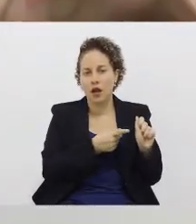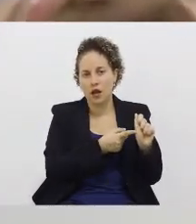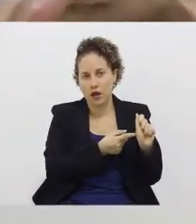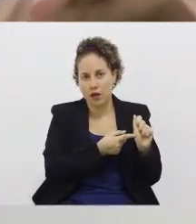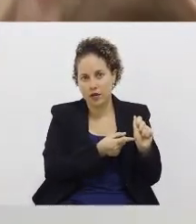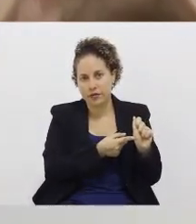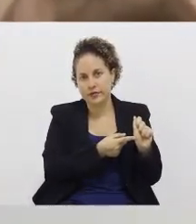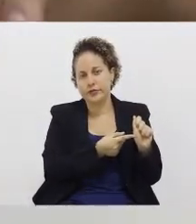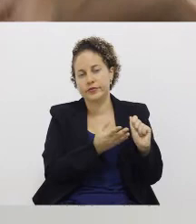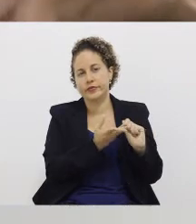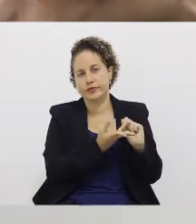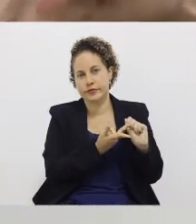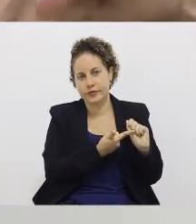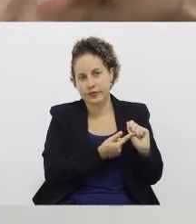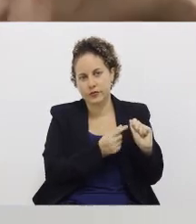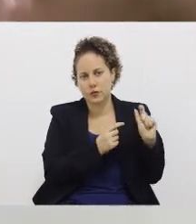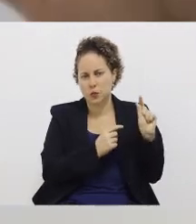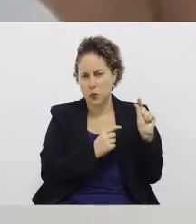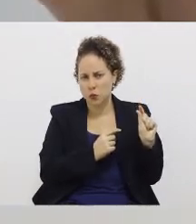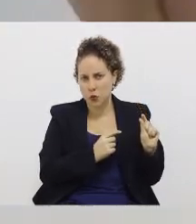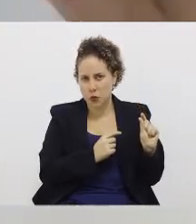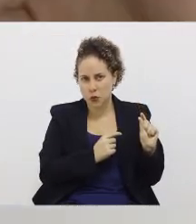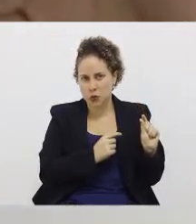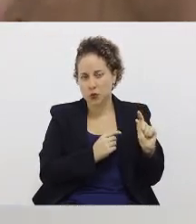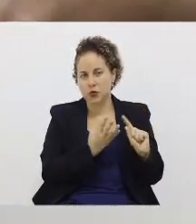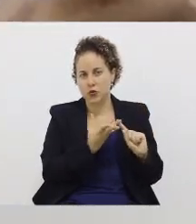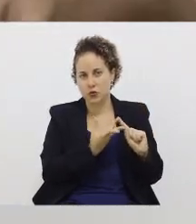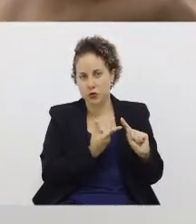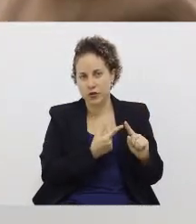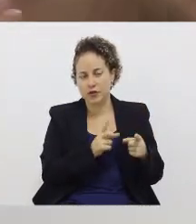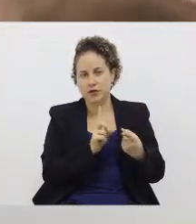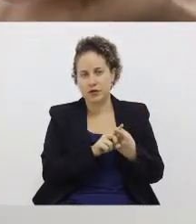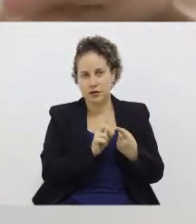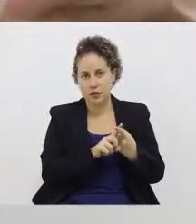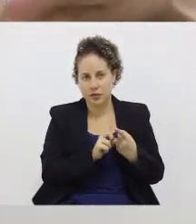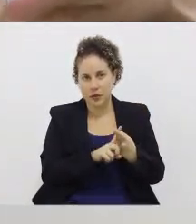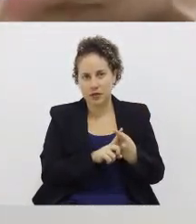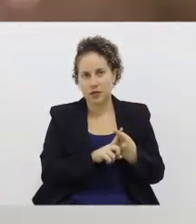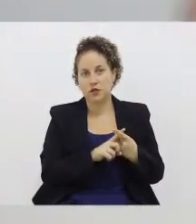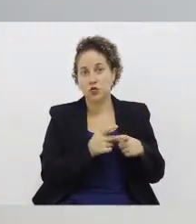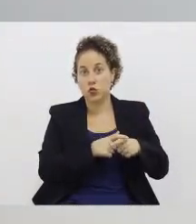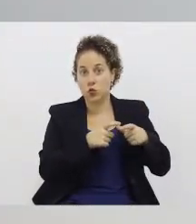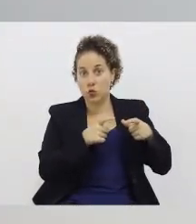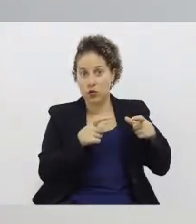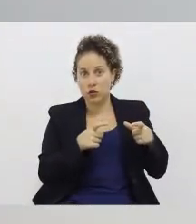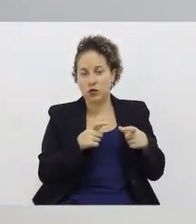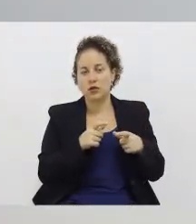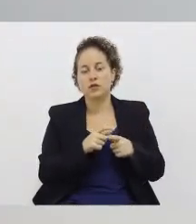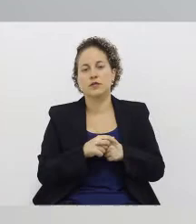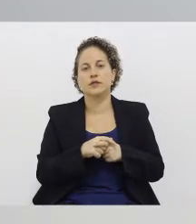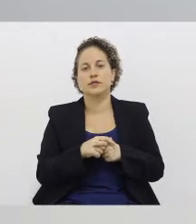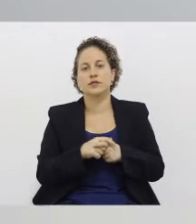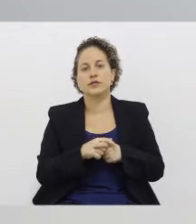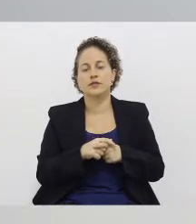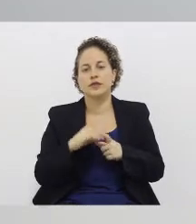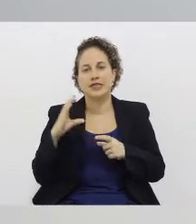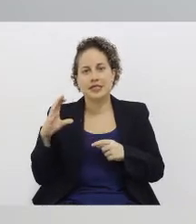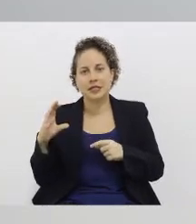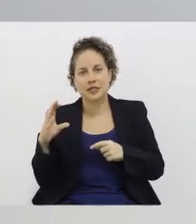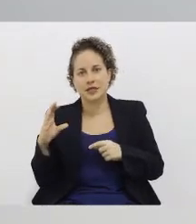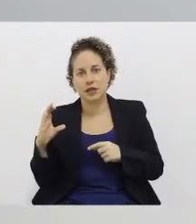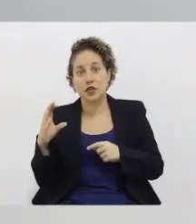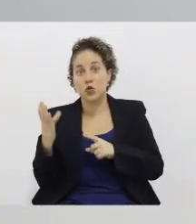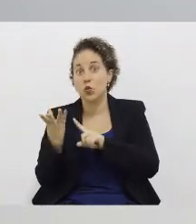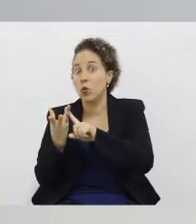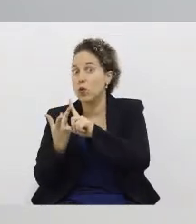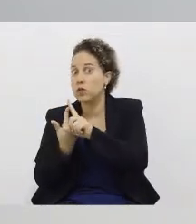A, temos itens de pouca quantidade, poucos itens, mas em grandes volumes, e na curva C nós temos